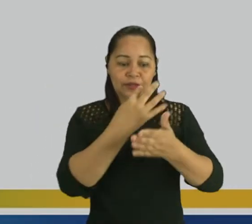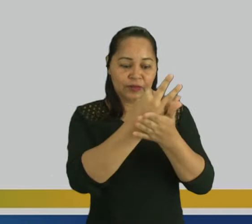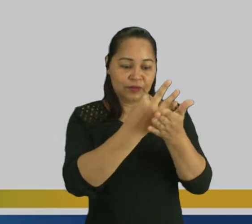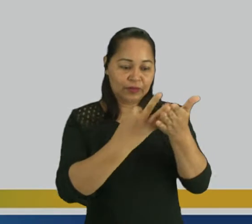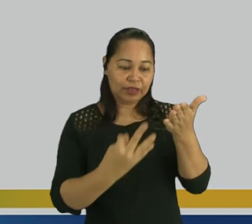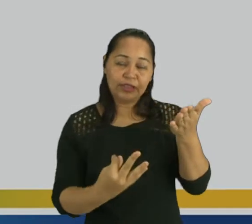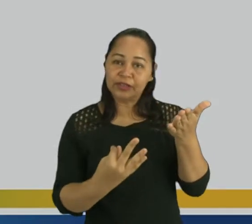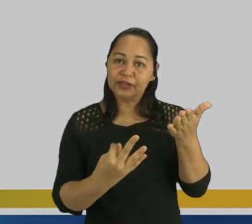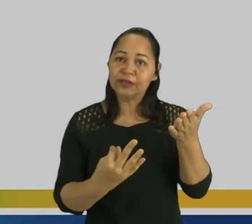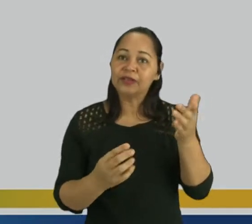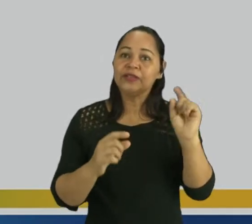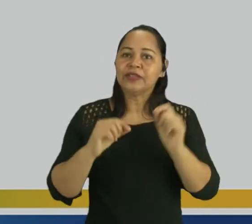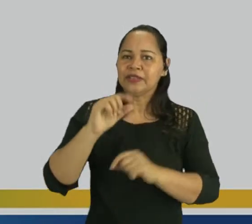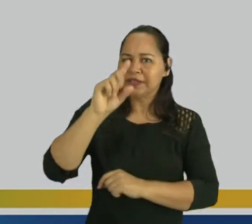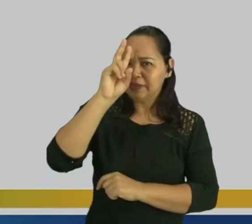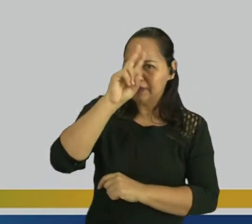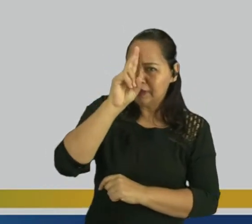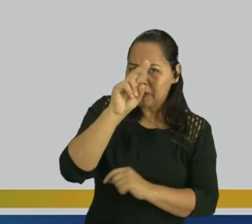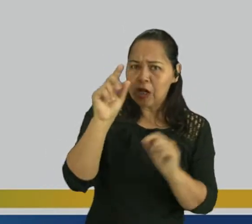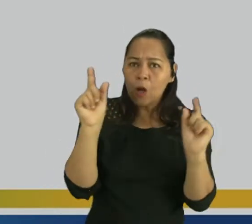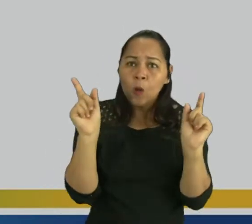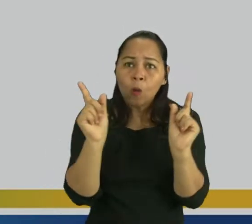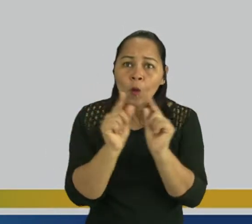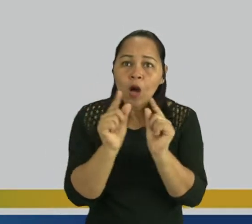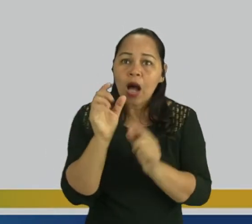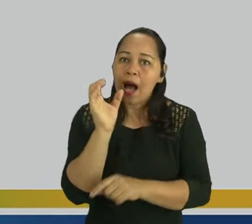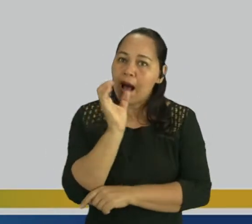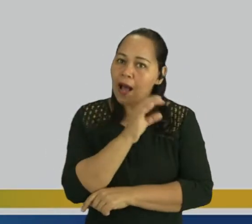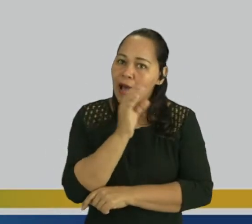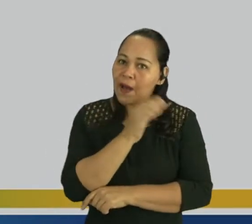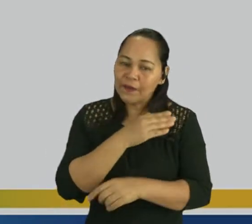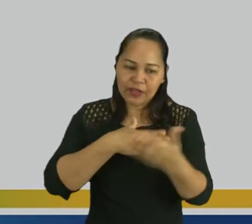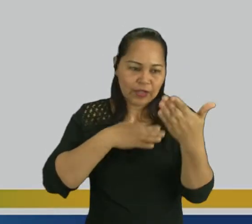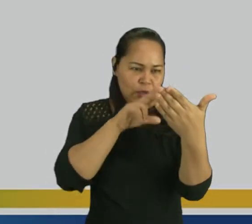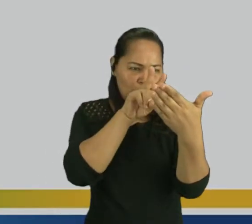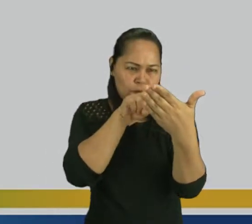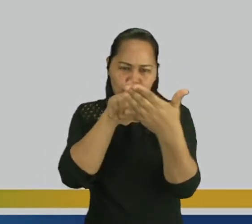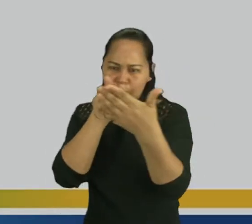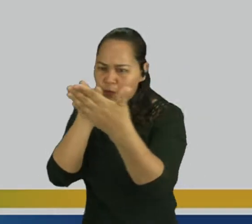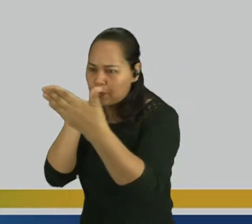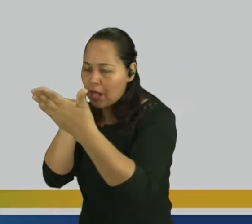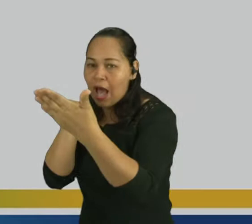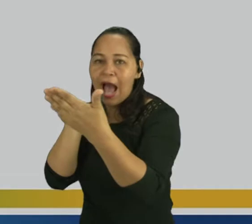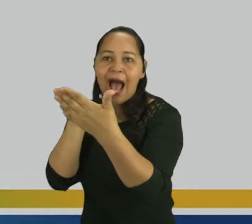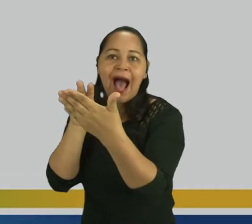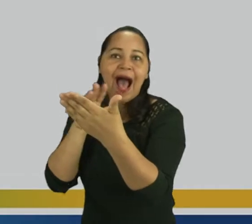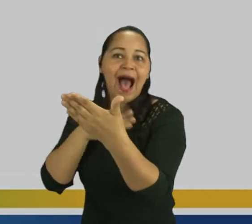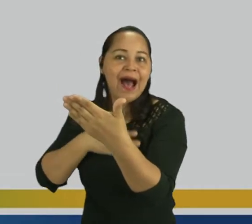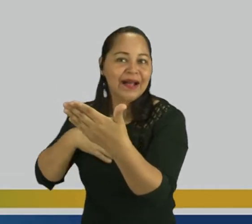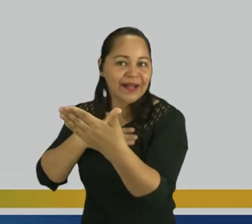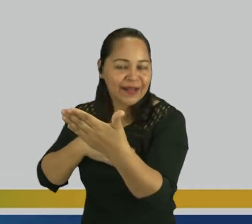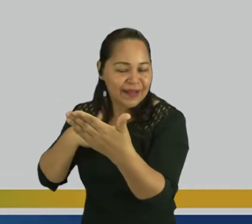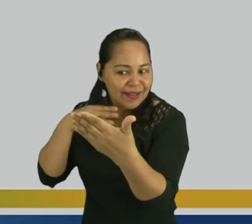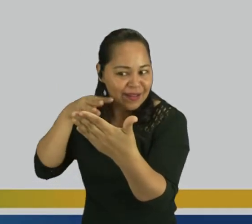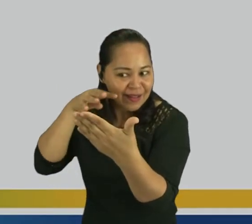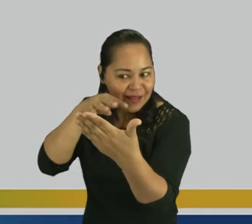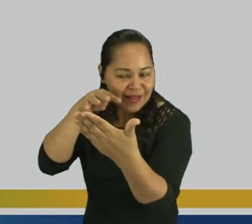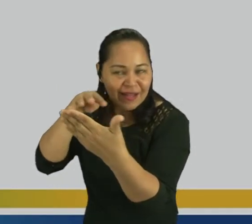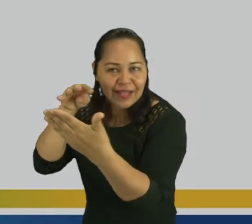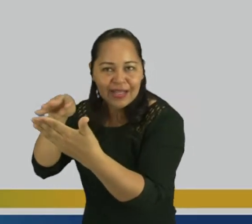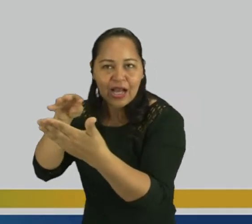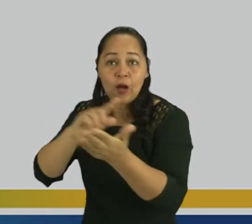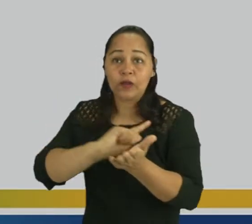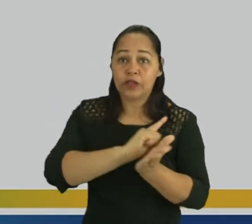divertida de gênero textual, com histórias curtas que proporcionam uma leitura muito